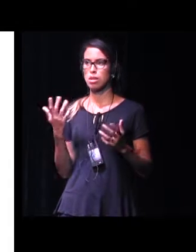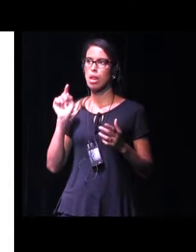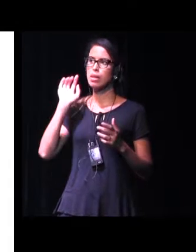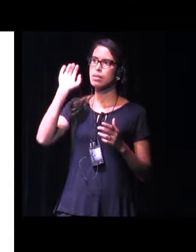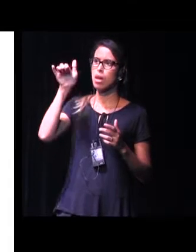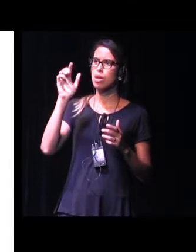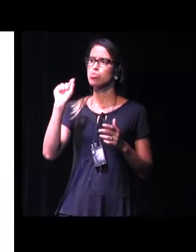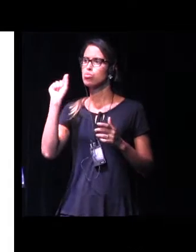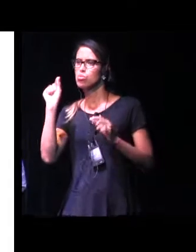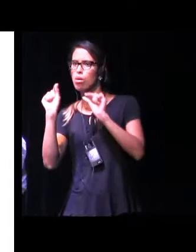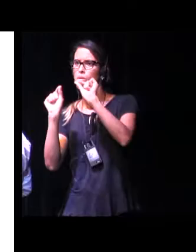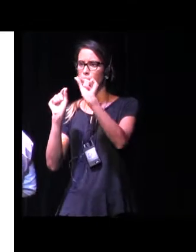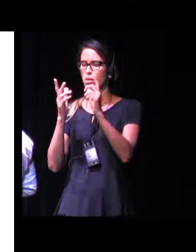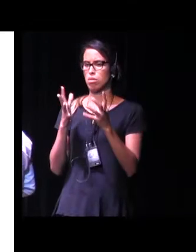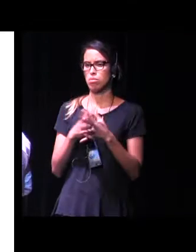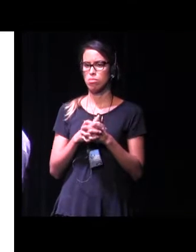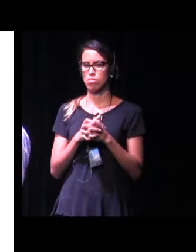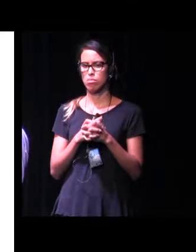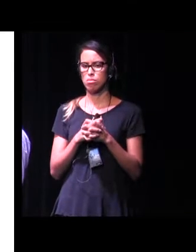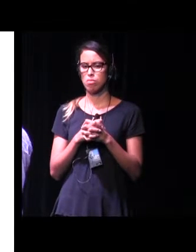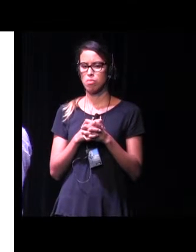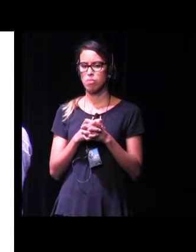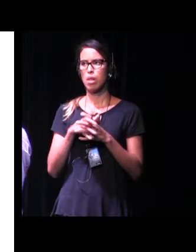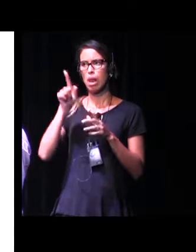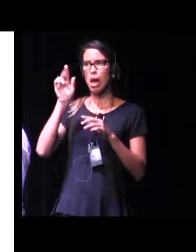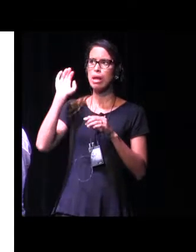de ver o que está sendo